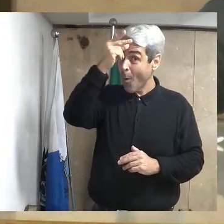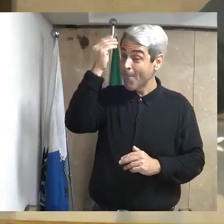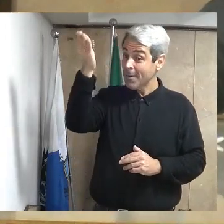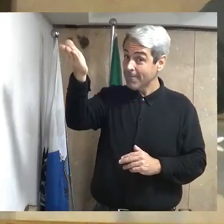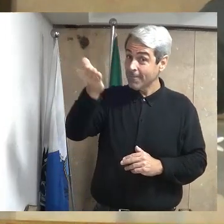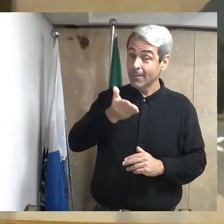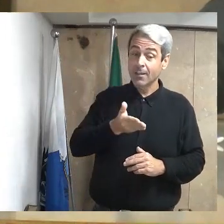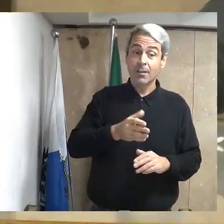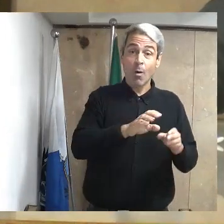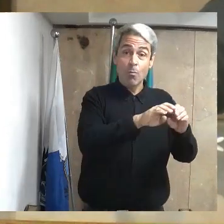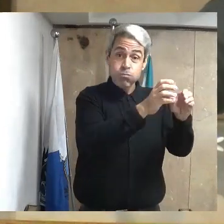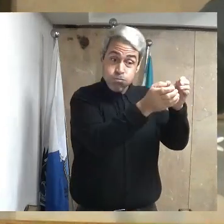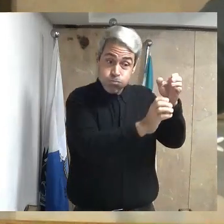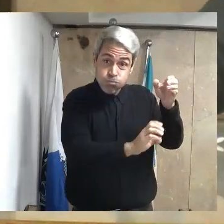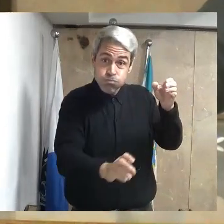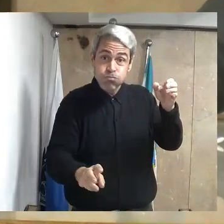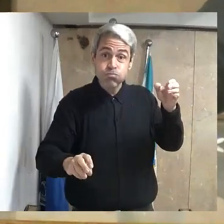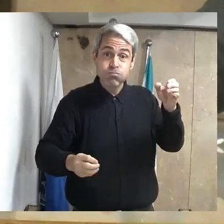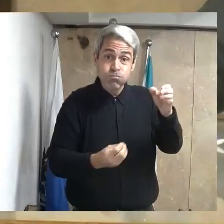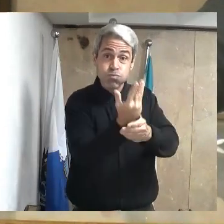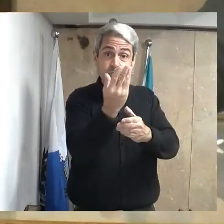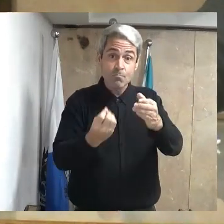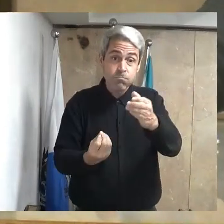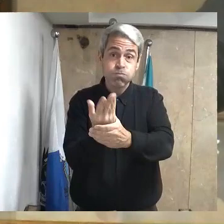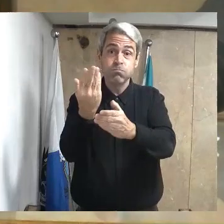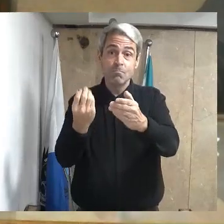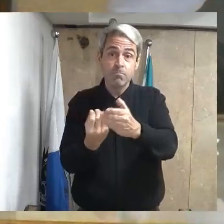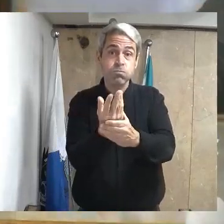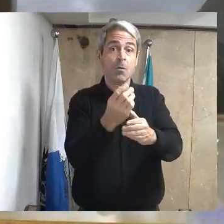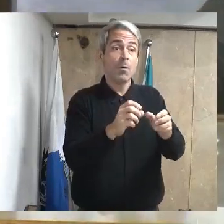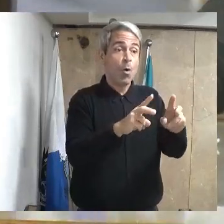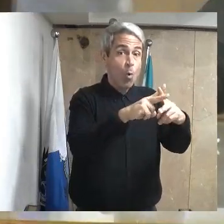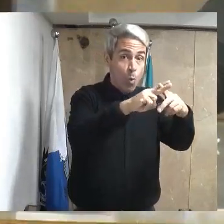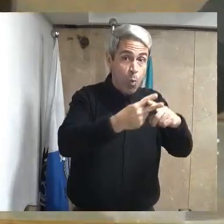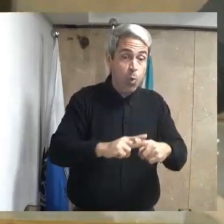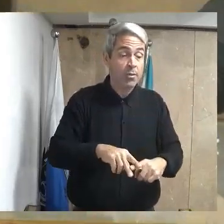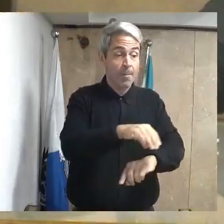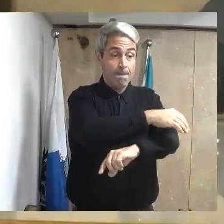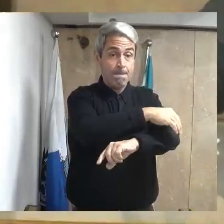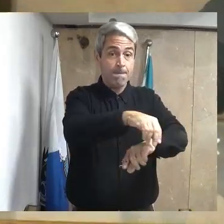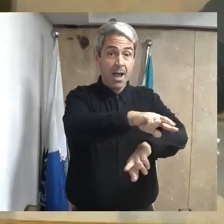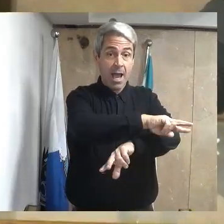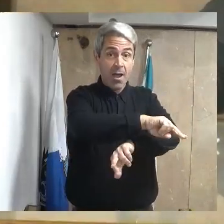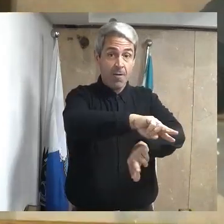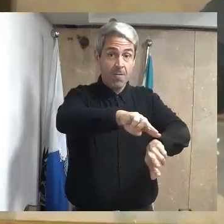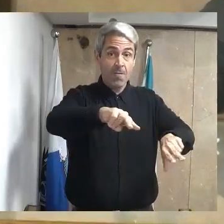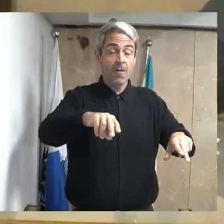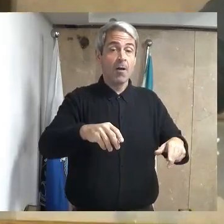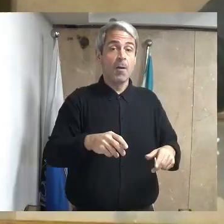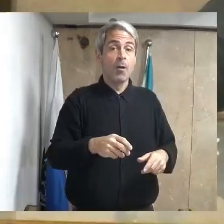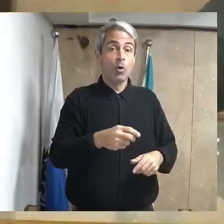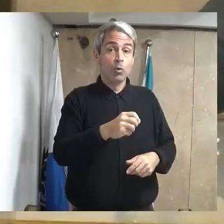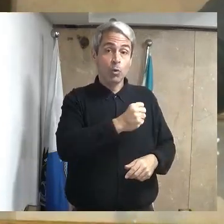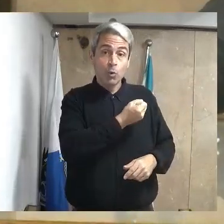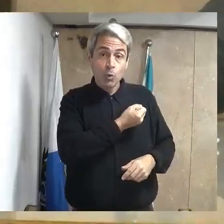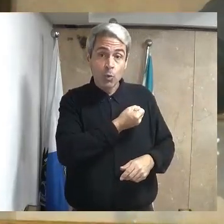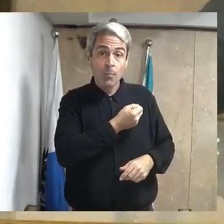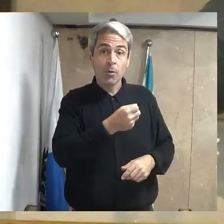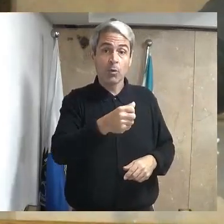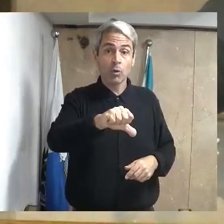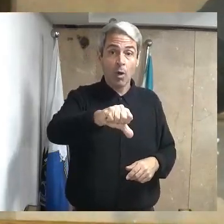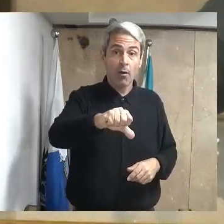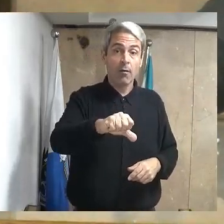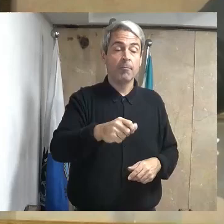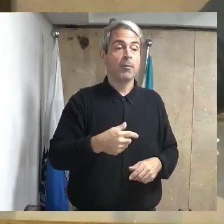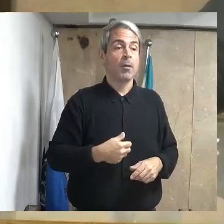instalação de redutores de velocidade em toda a extensão da rua Marechal Deodoro da Fonseca, notadamente na altura do número 9, bairro Vila